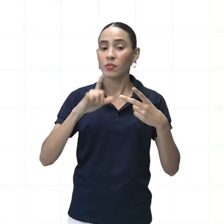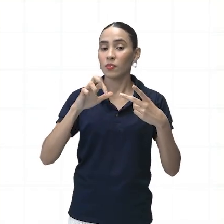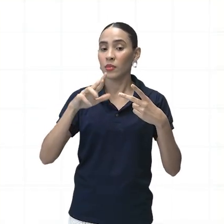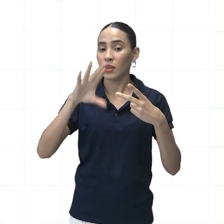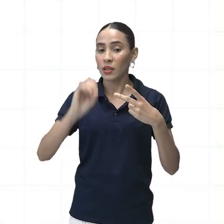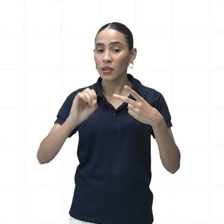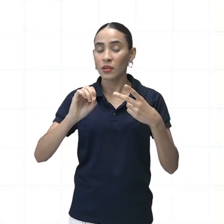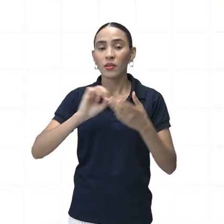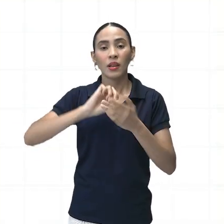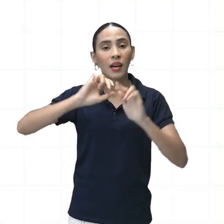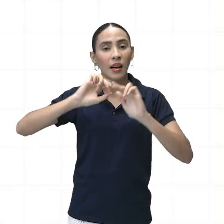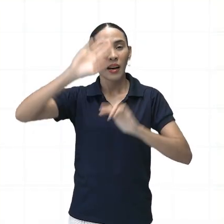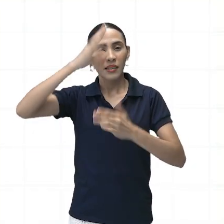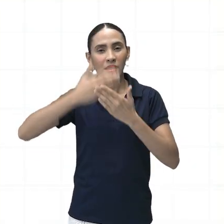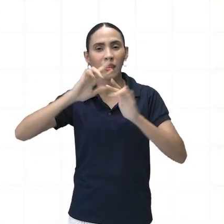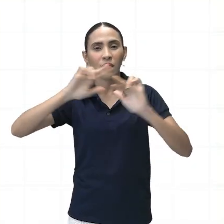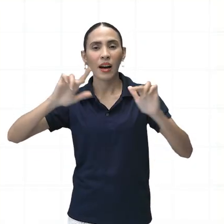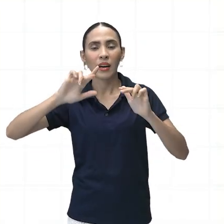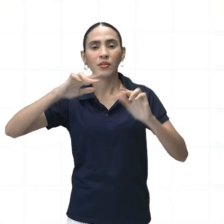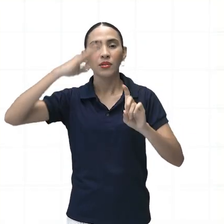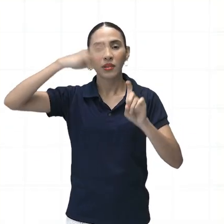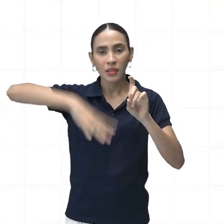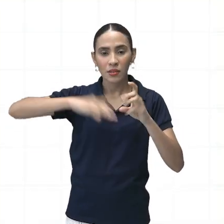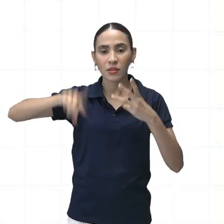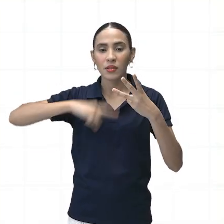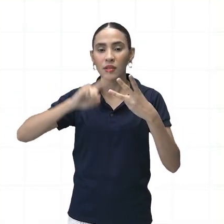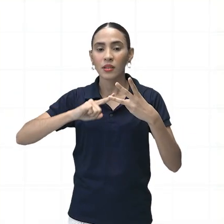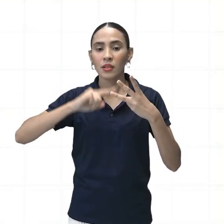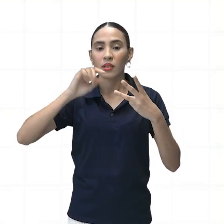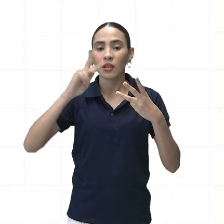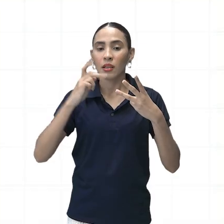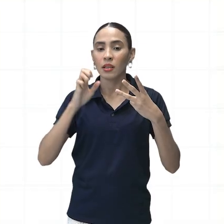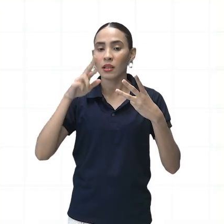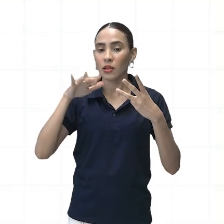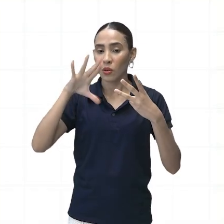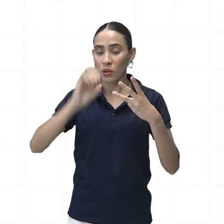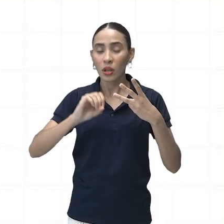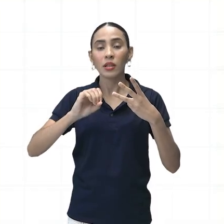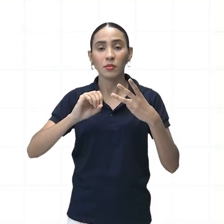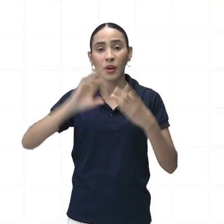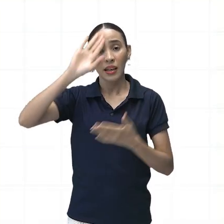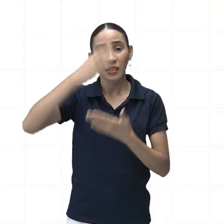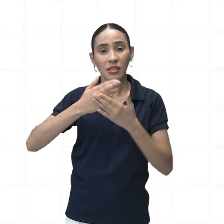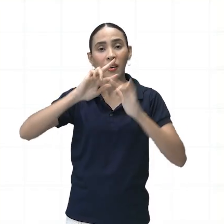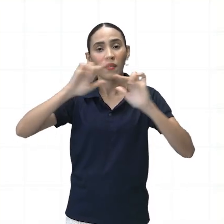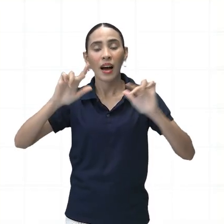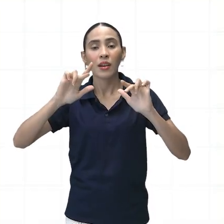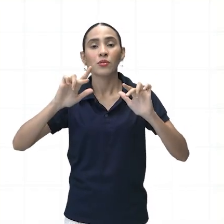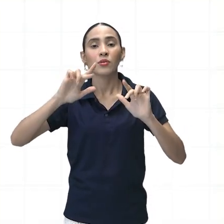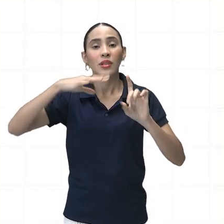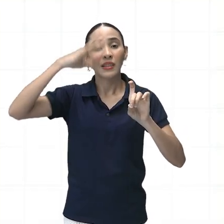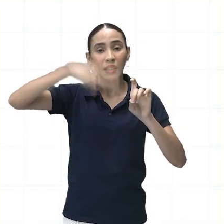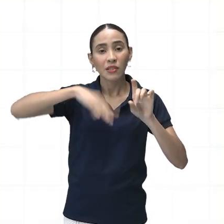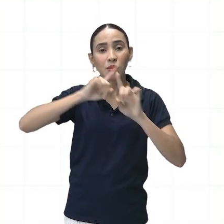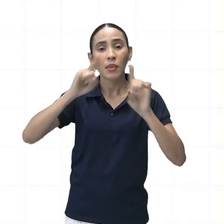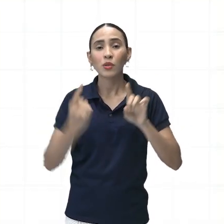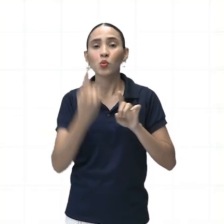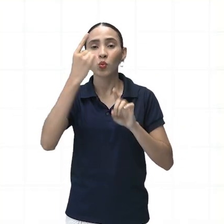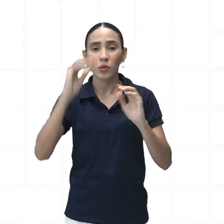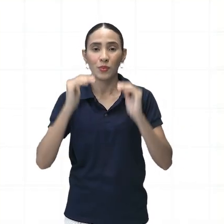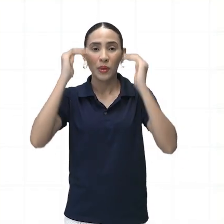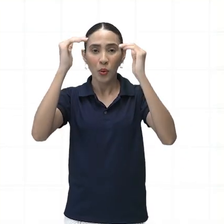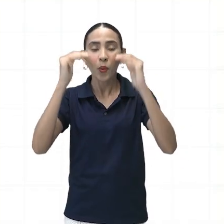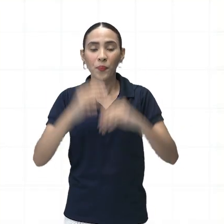a crença em vários deuses, e o enoteísmo, na crença em vários deuses, mas um deles é superior a